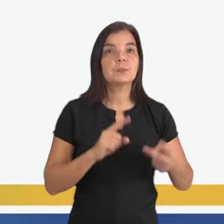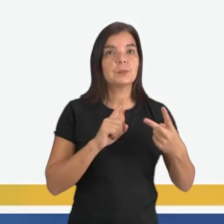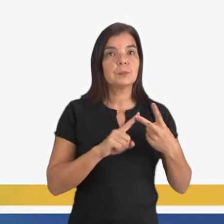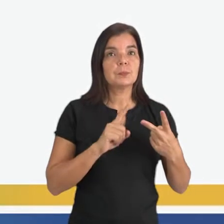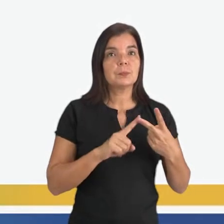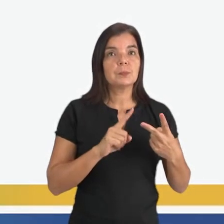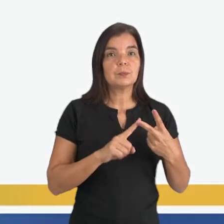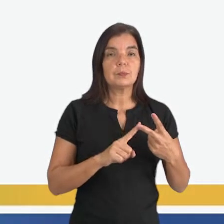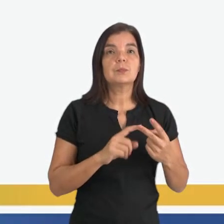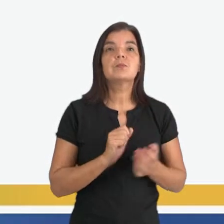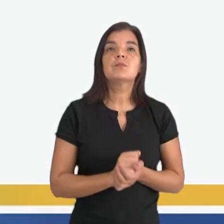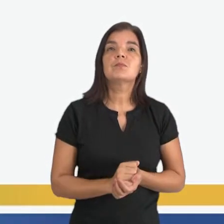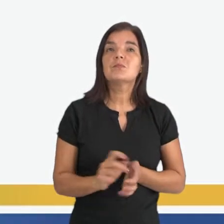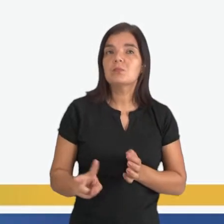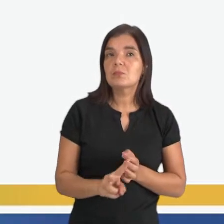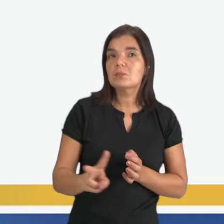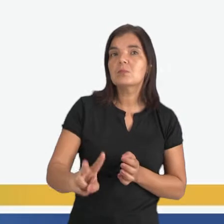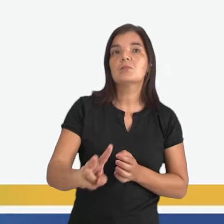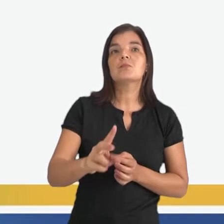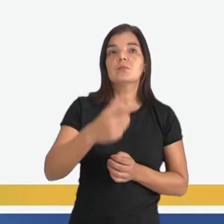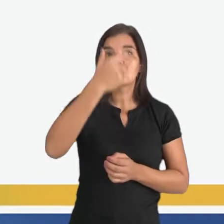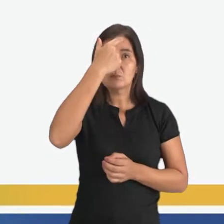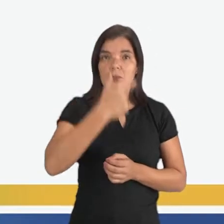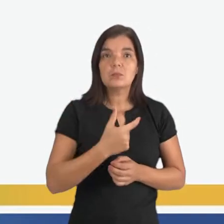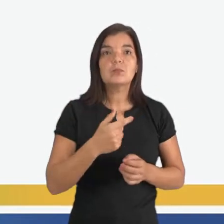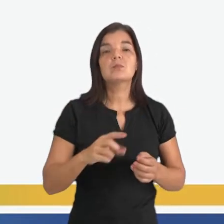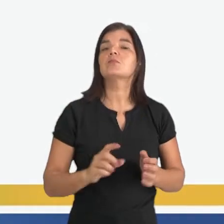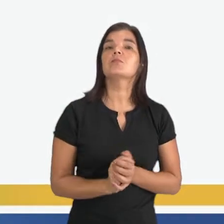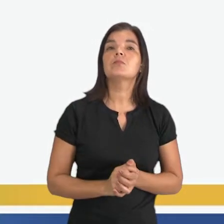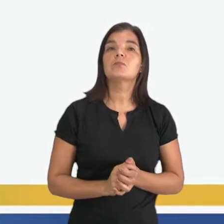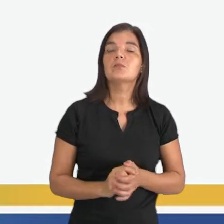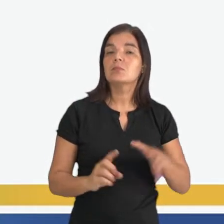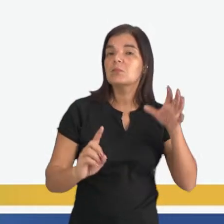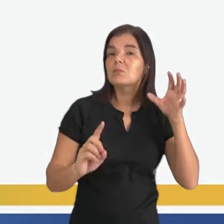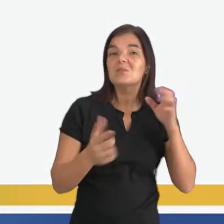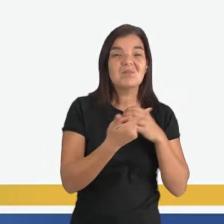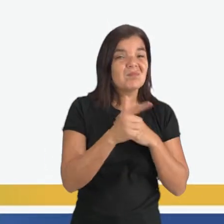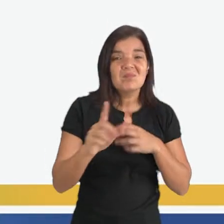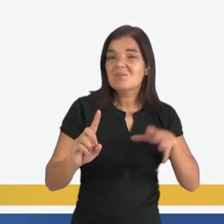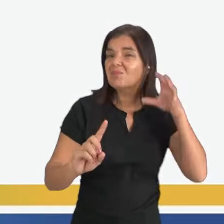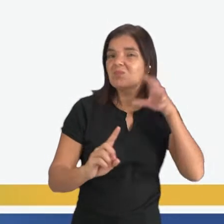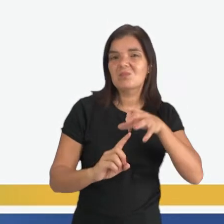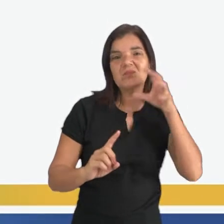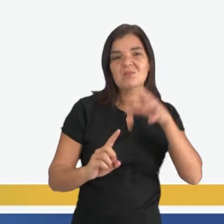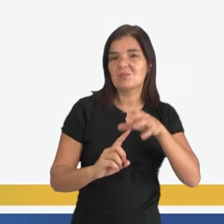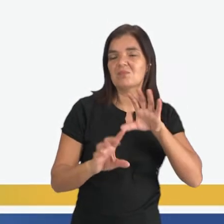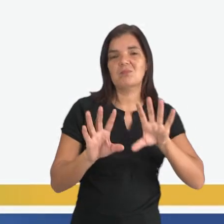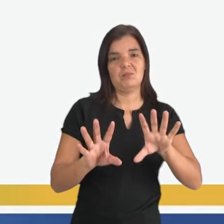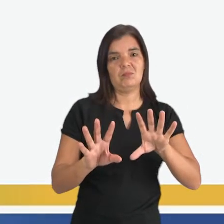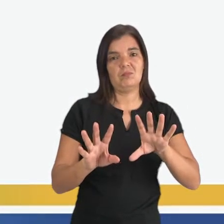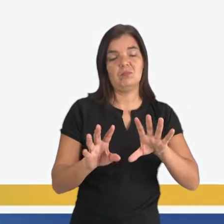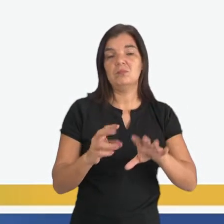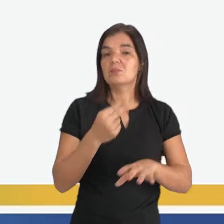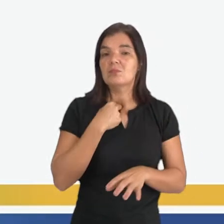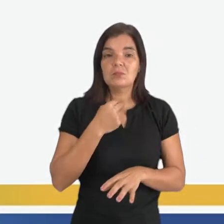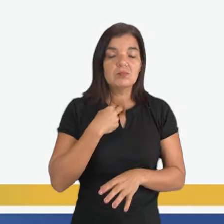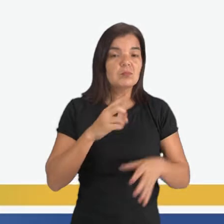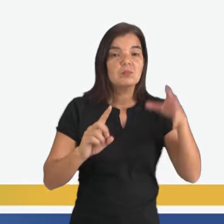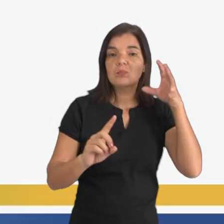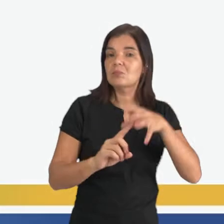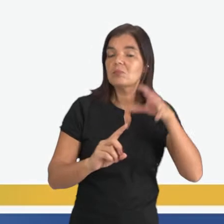2, estabelecer valores pessoais para que se deixe influenciar de maneira banal. Não se deixe influenciar